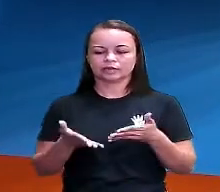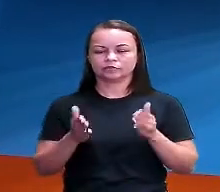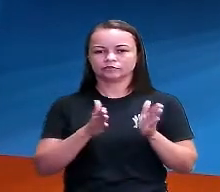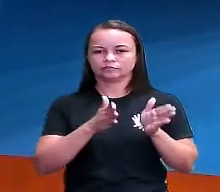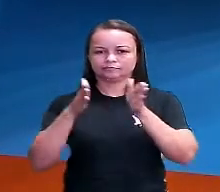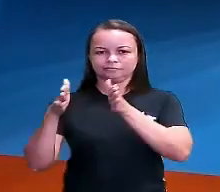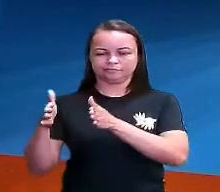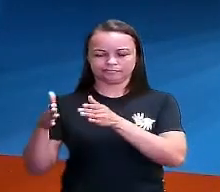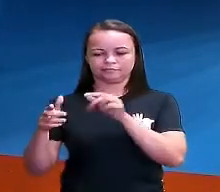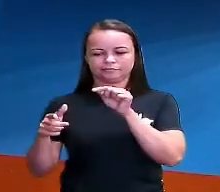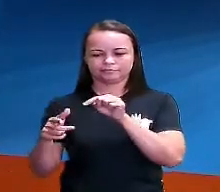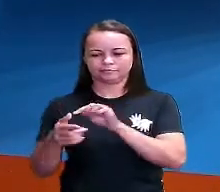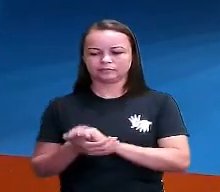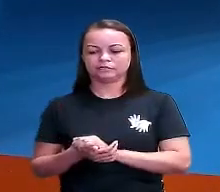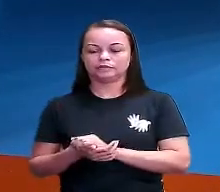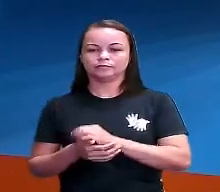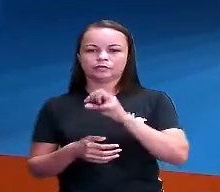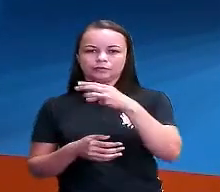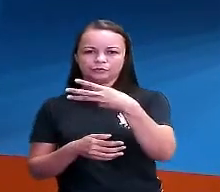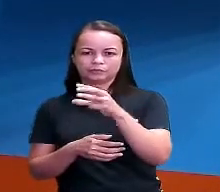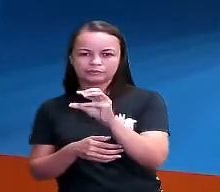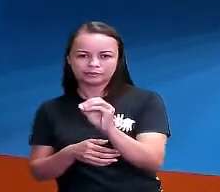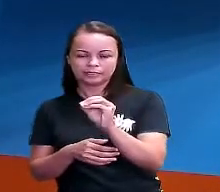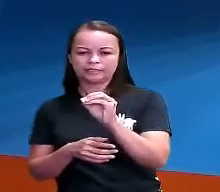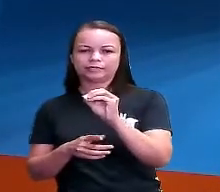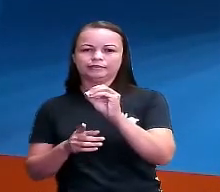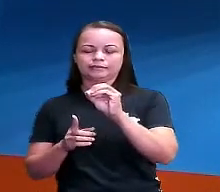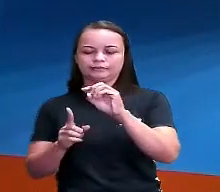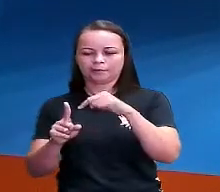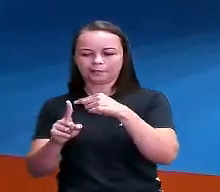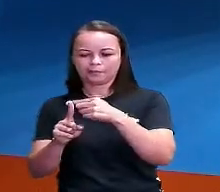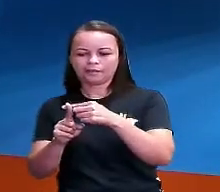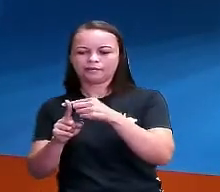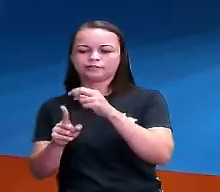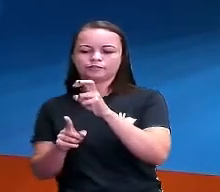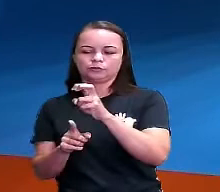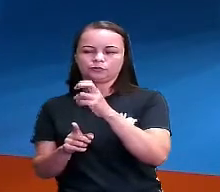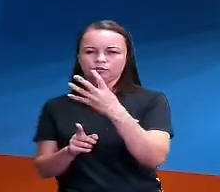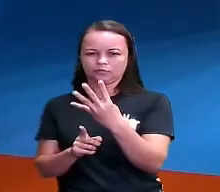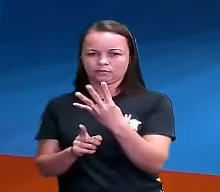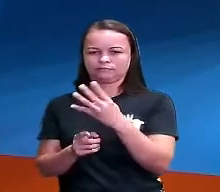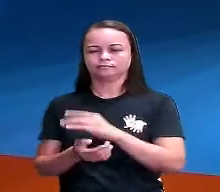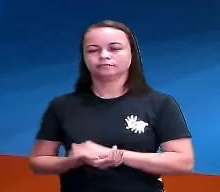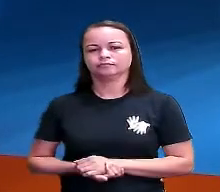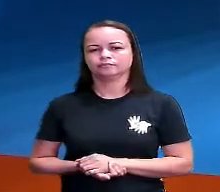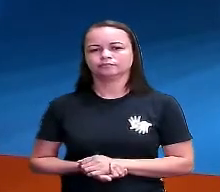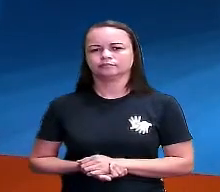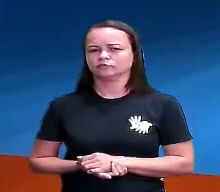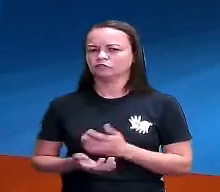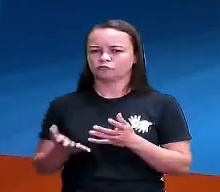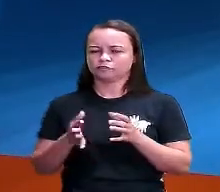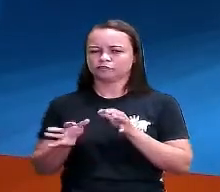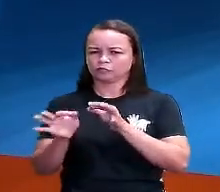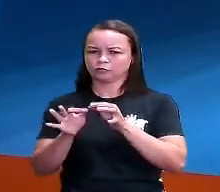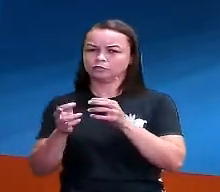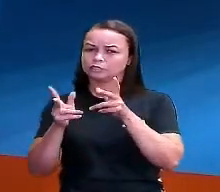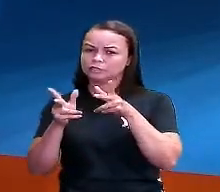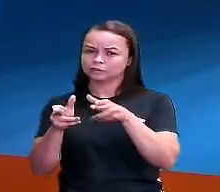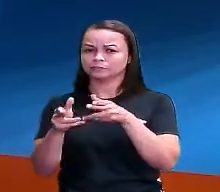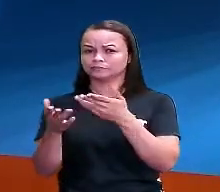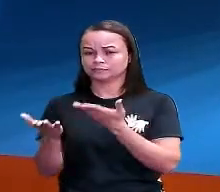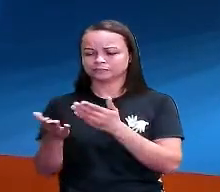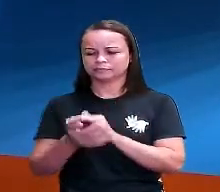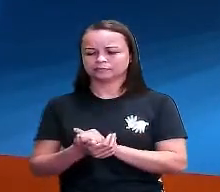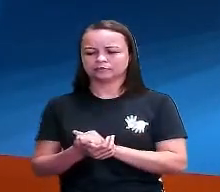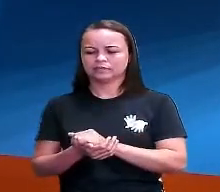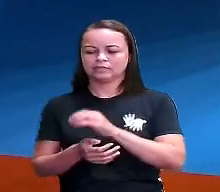lado. Botei o 30 e depois o 54. Vamos fazer esse continho do mesmo jeito.